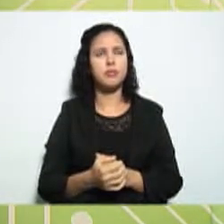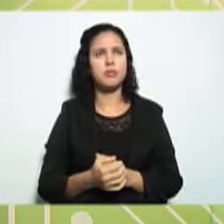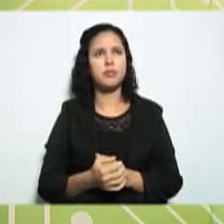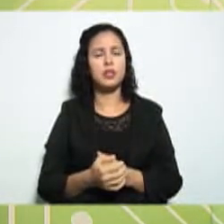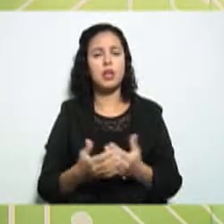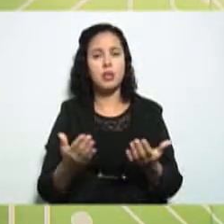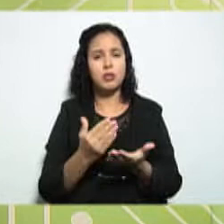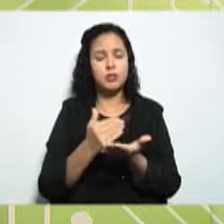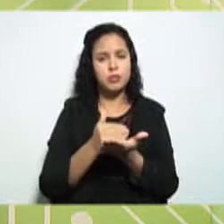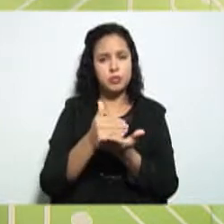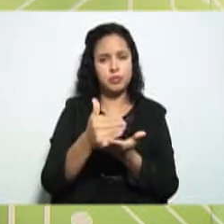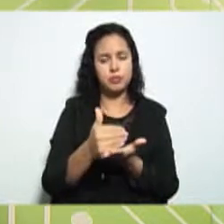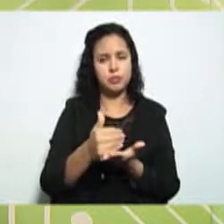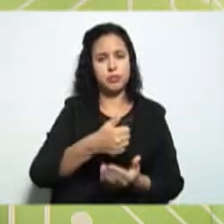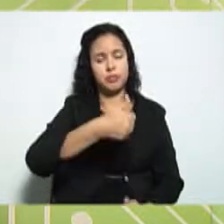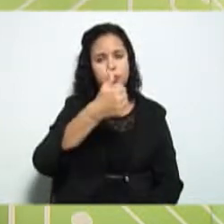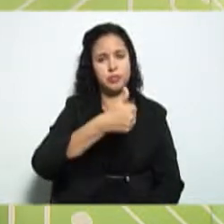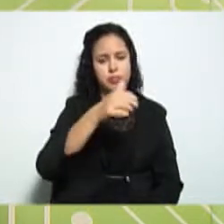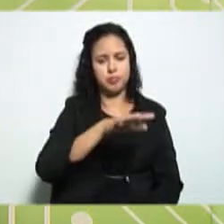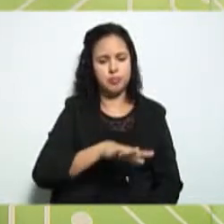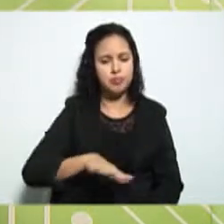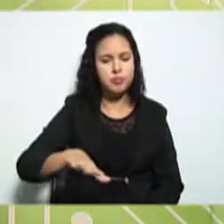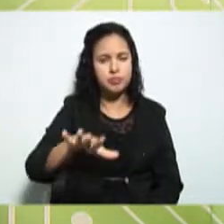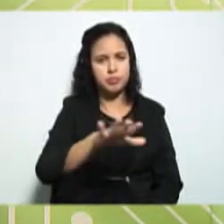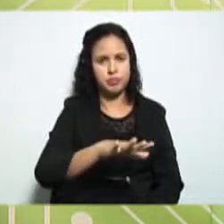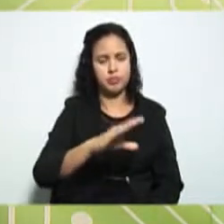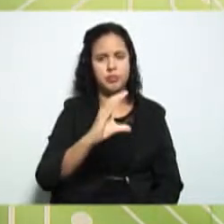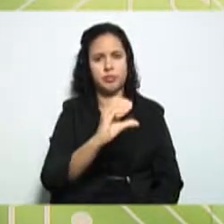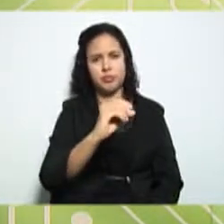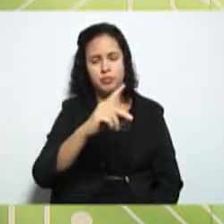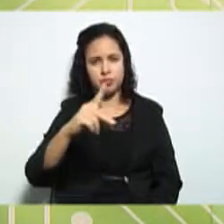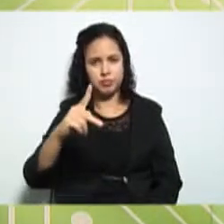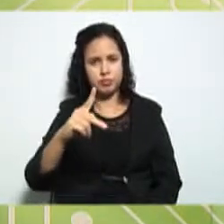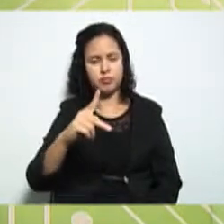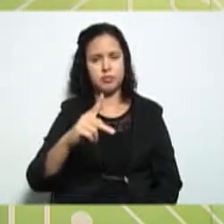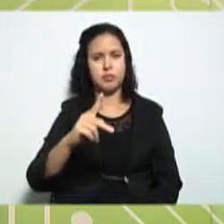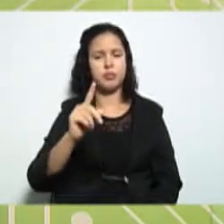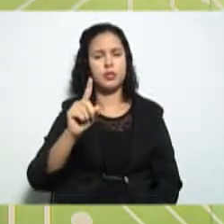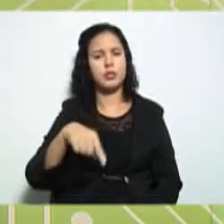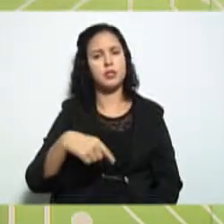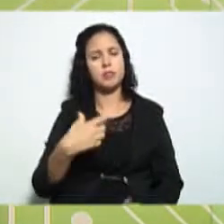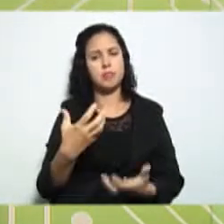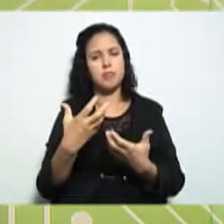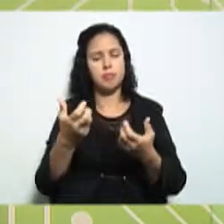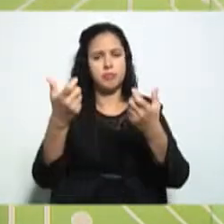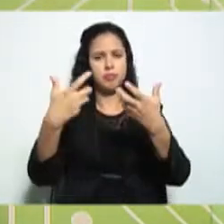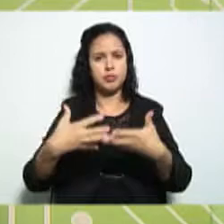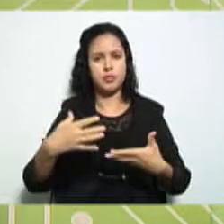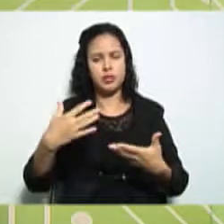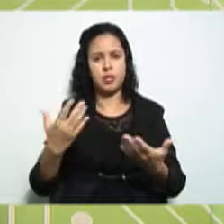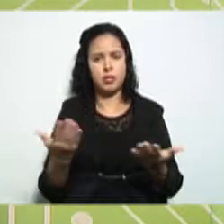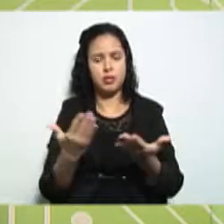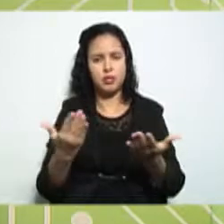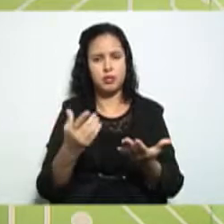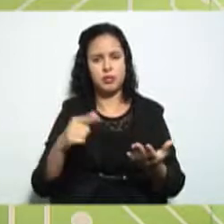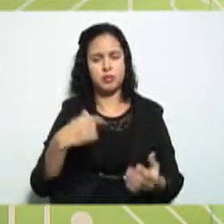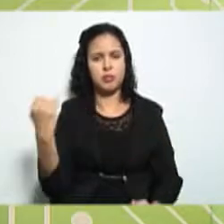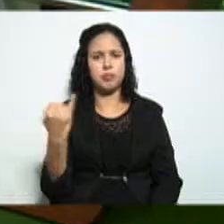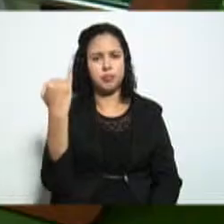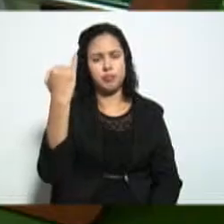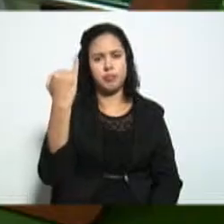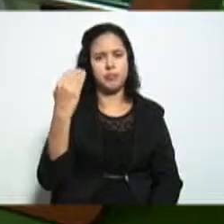a gente começa agora a falar do primeiro ramo do cooperativo que nós vamos abordar nessa disciplina. Queria dizer que essa é a parte mais importante da disciplina, né, professor? Sem